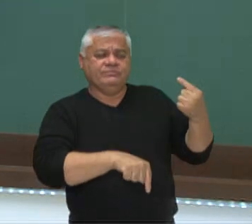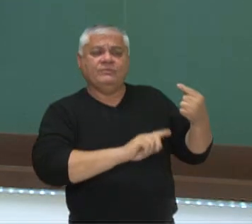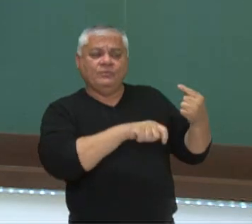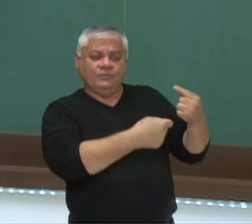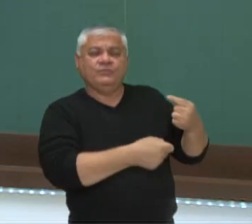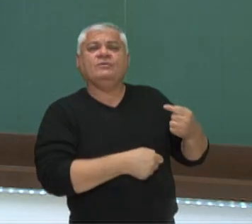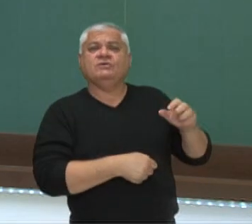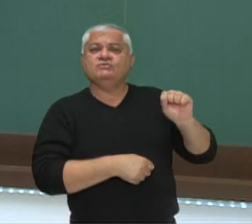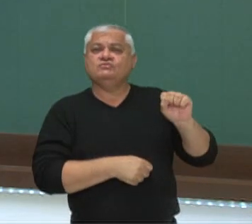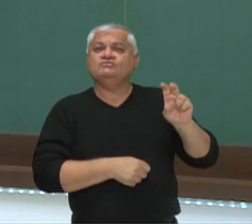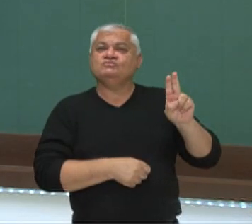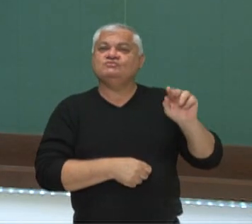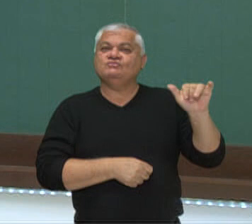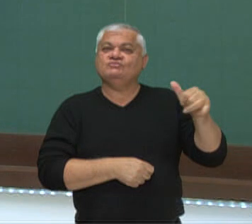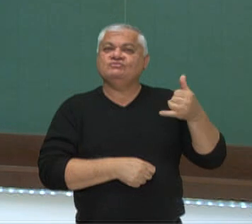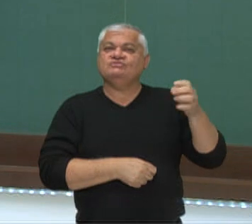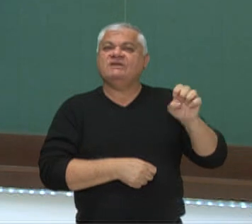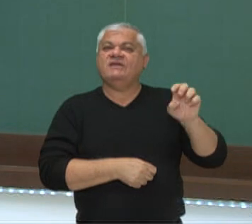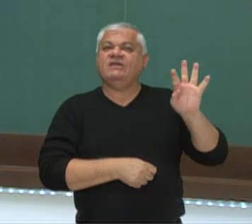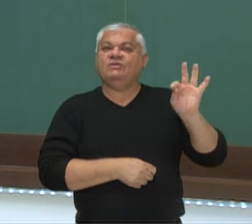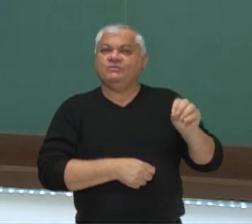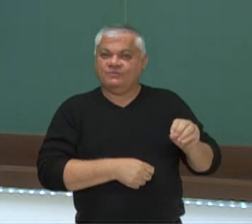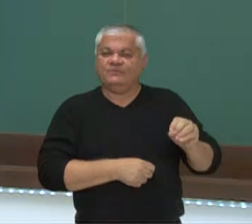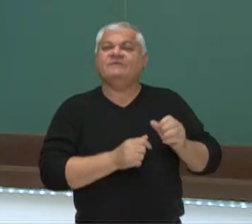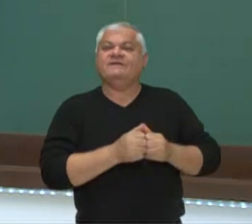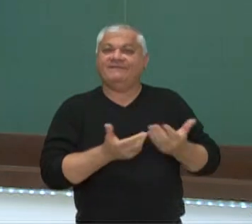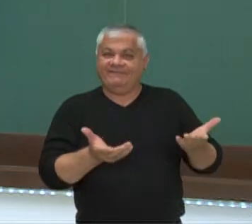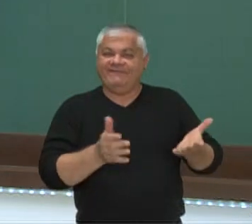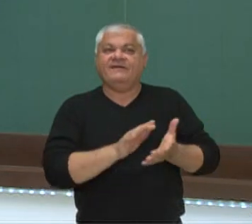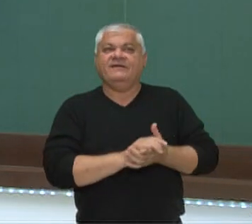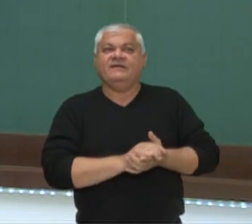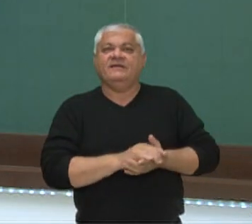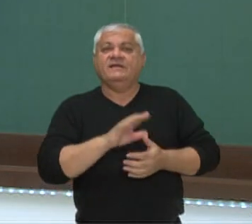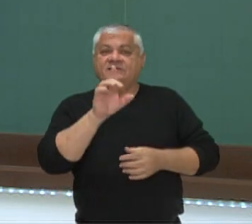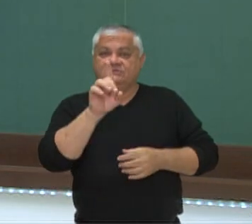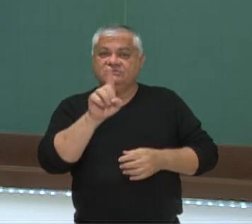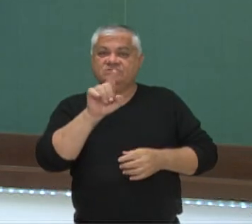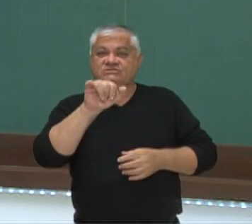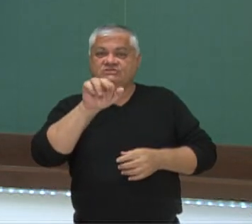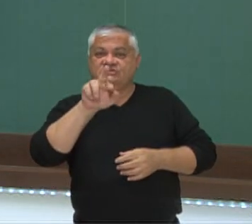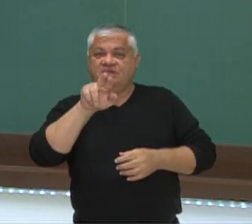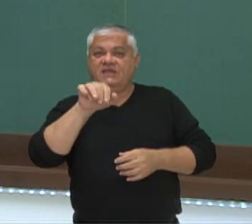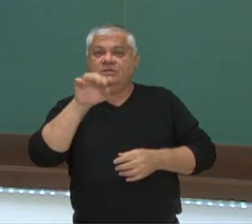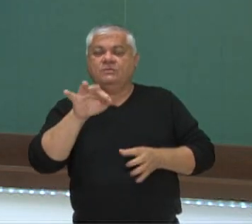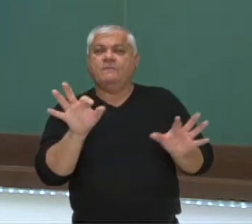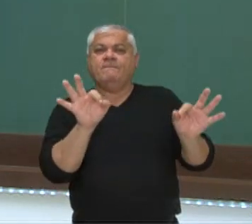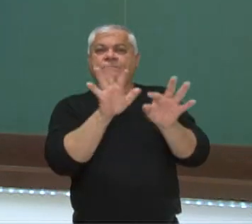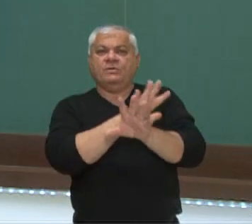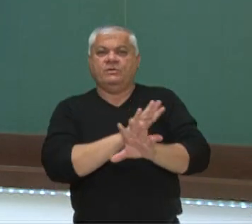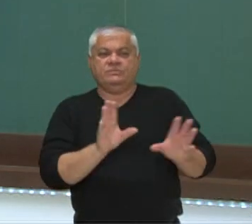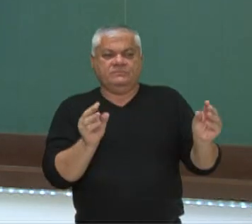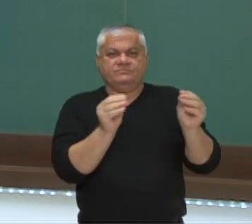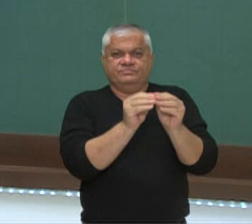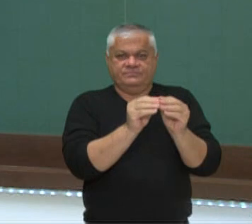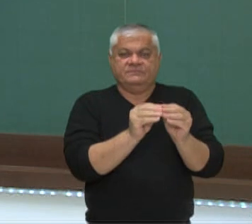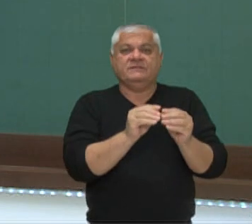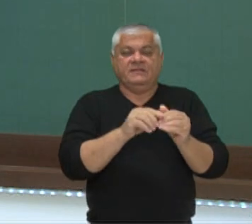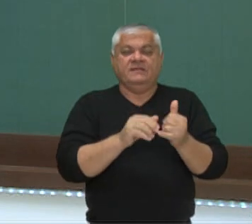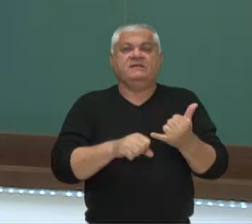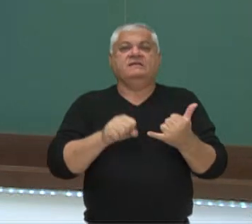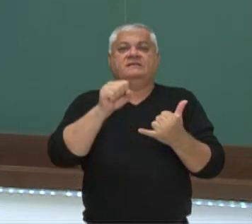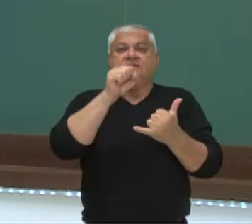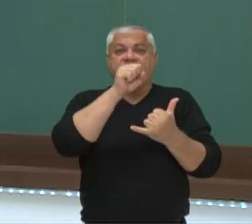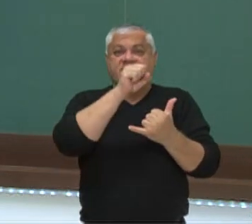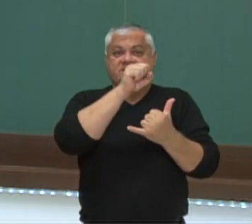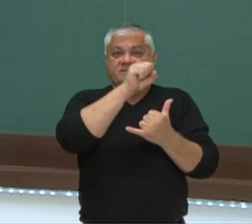sujeito da oração. O encaixou direito aqui completa aí a oração. Então temos sujeito e predicado. Ela